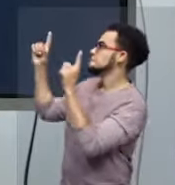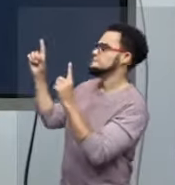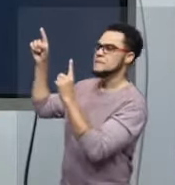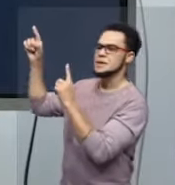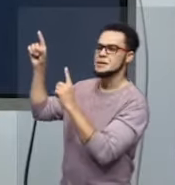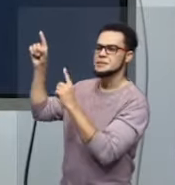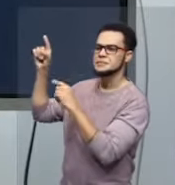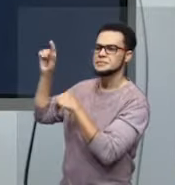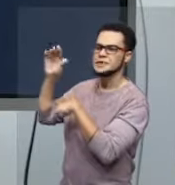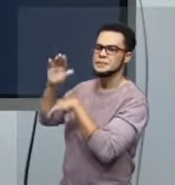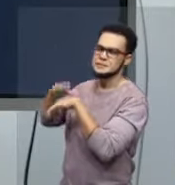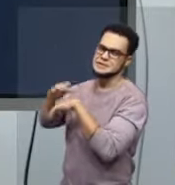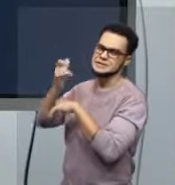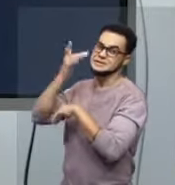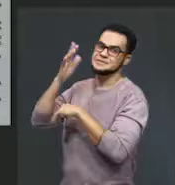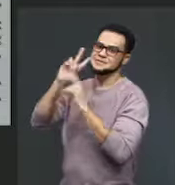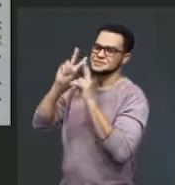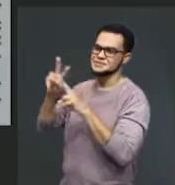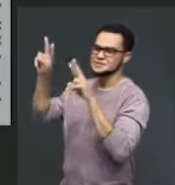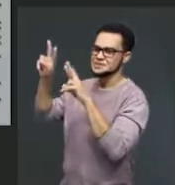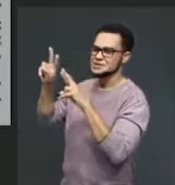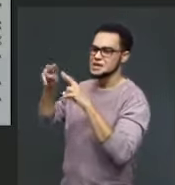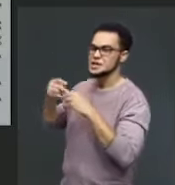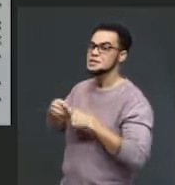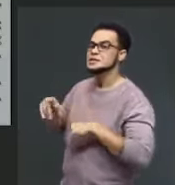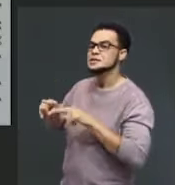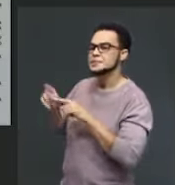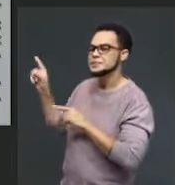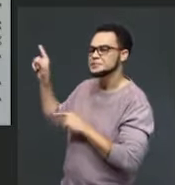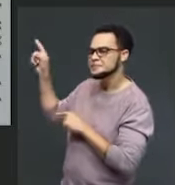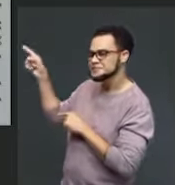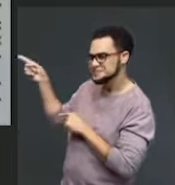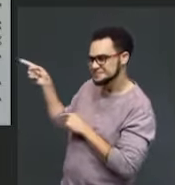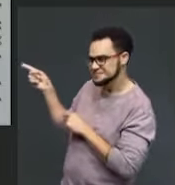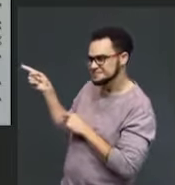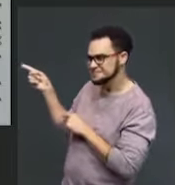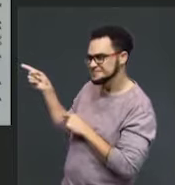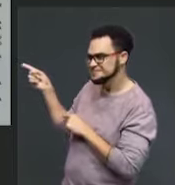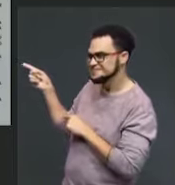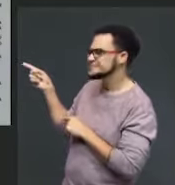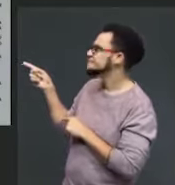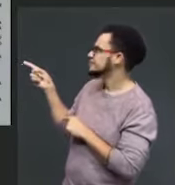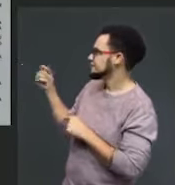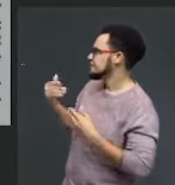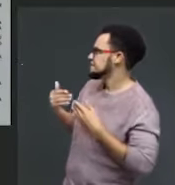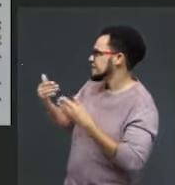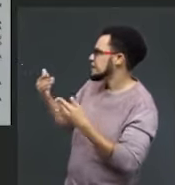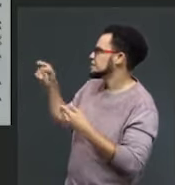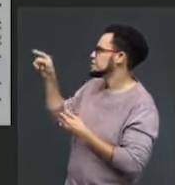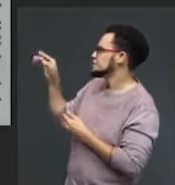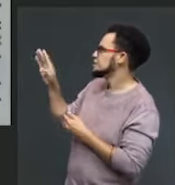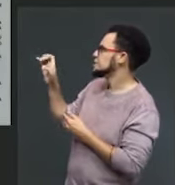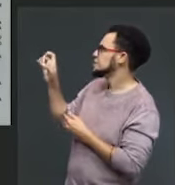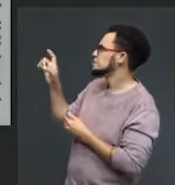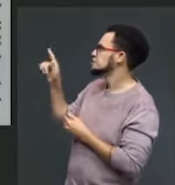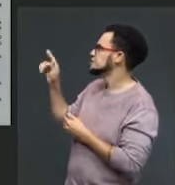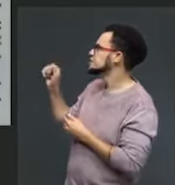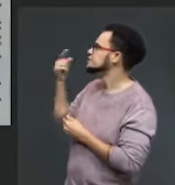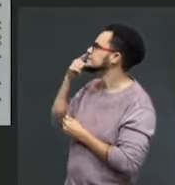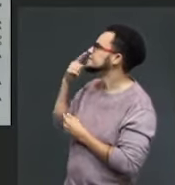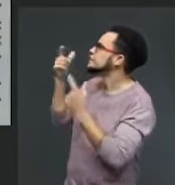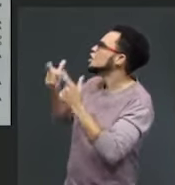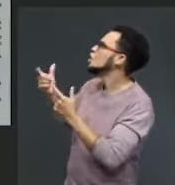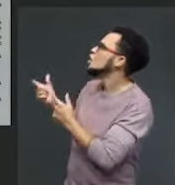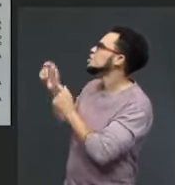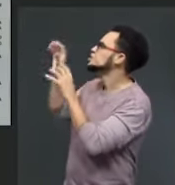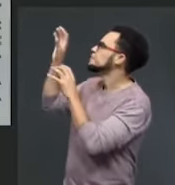ficar mais didático. A bexiga aqui fica na frente, tá certo? Então, só para você ter uma noção da localização, ele